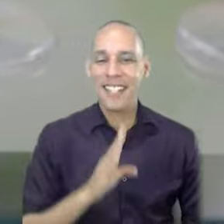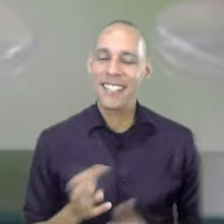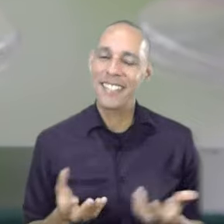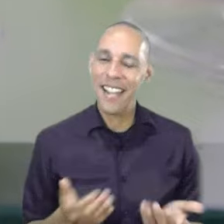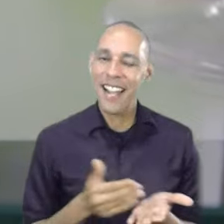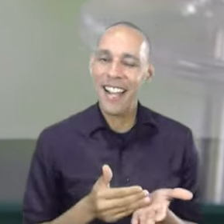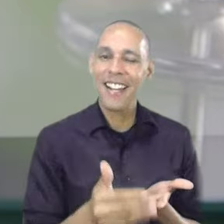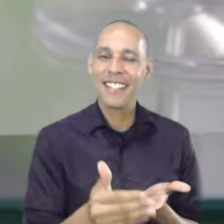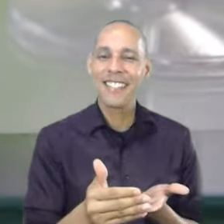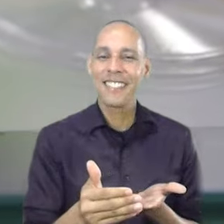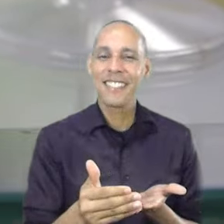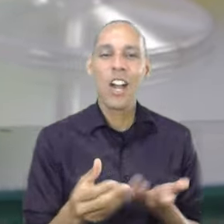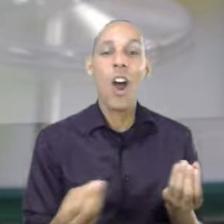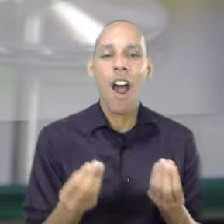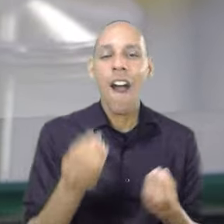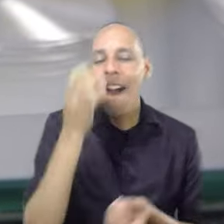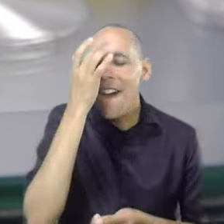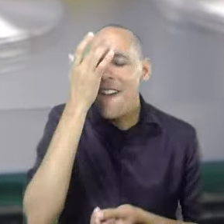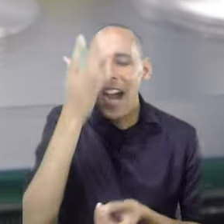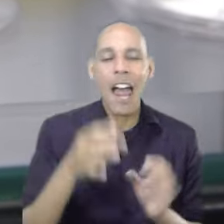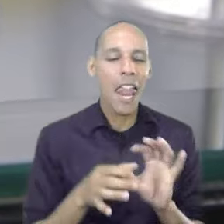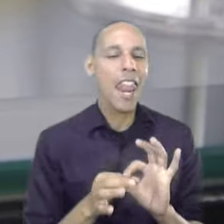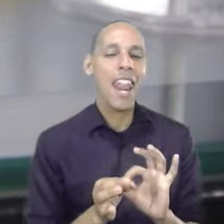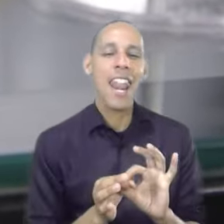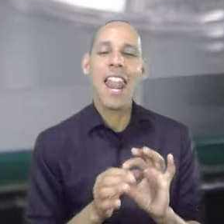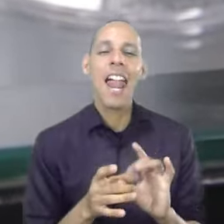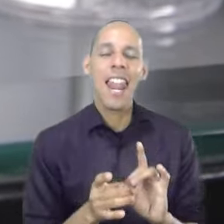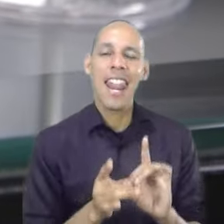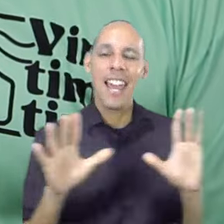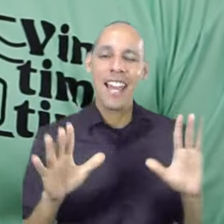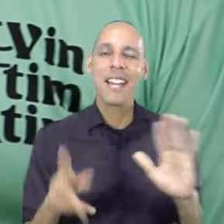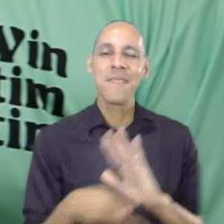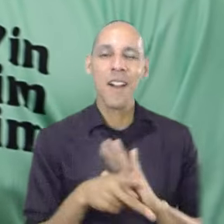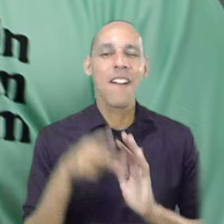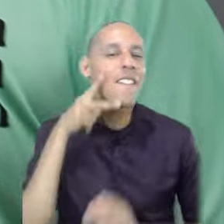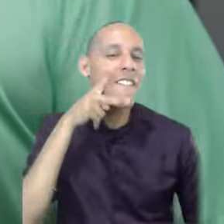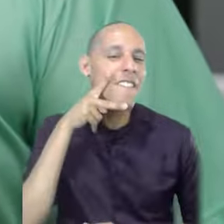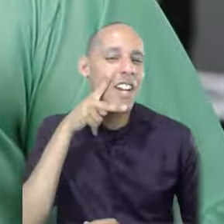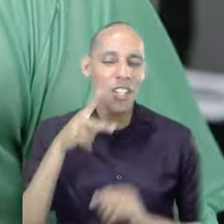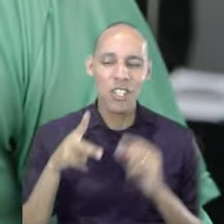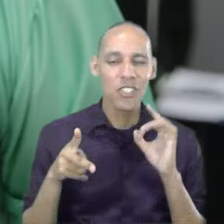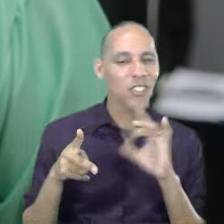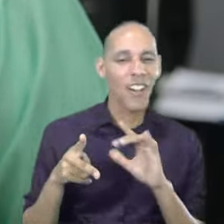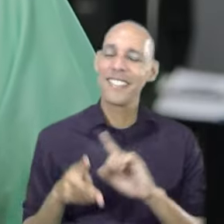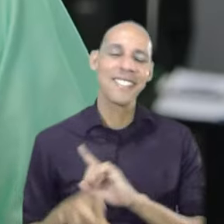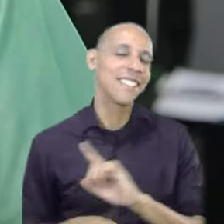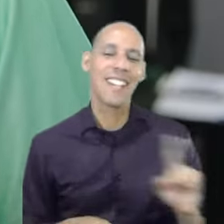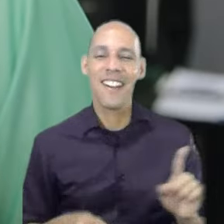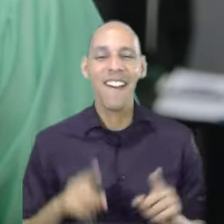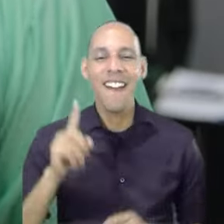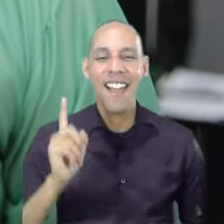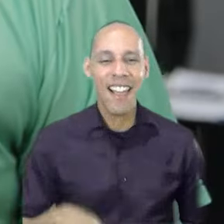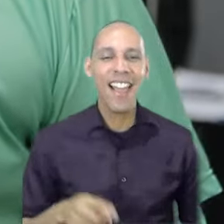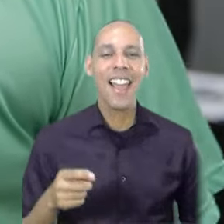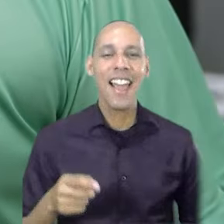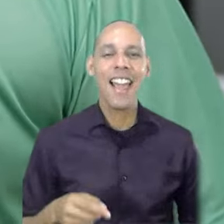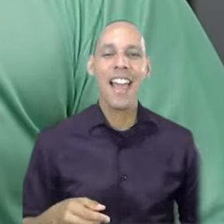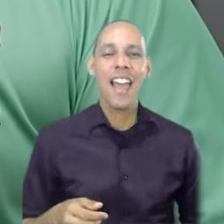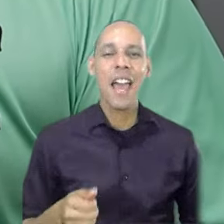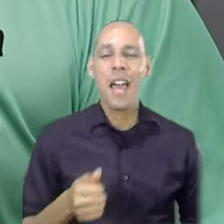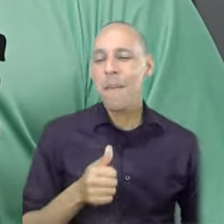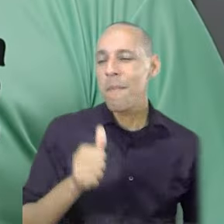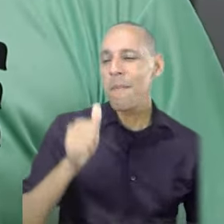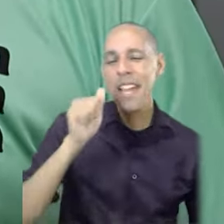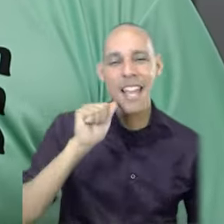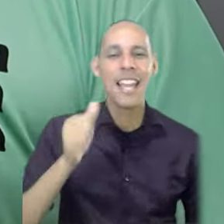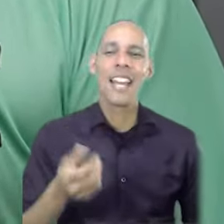é a democracia do vinho, que hoje já não é mais vinho, né? Vintintim já são diversas bebidas, drinks de gin, drinks de vinhos